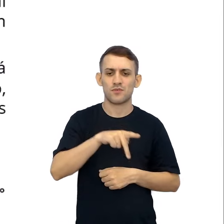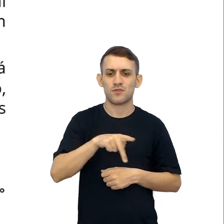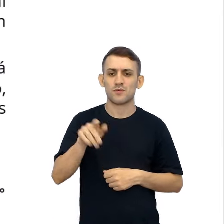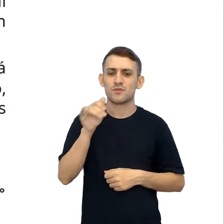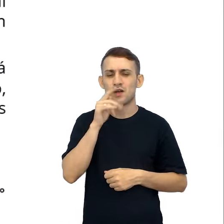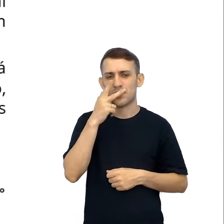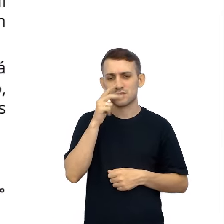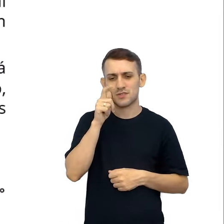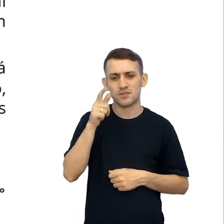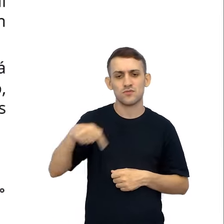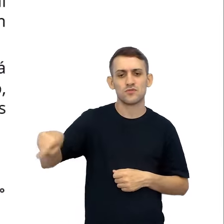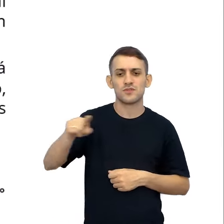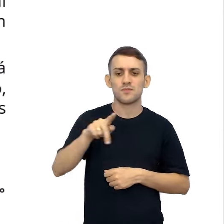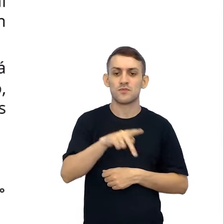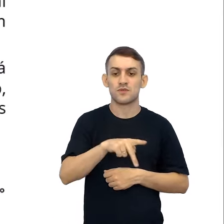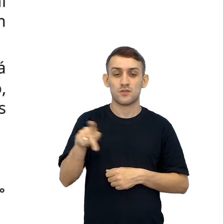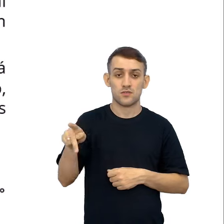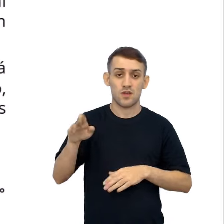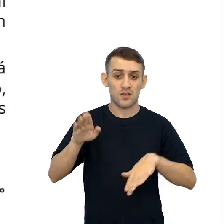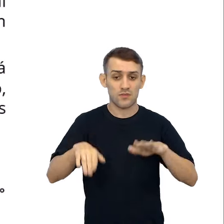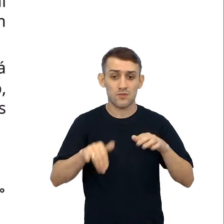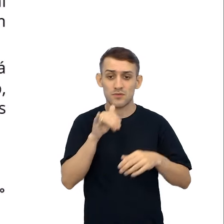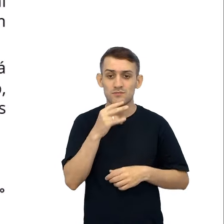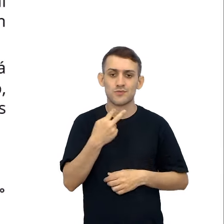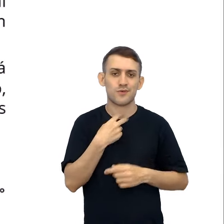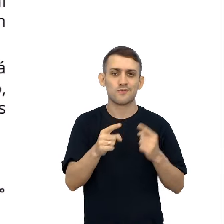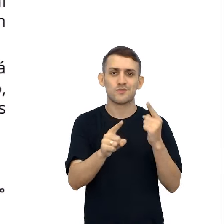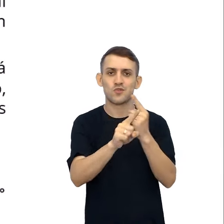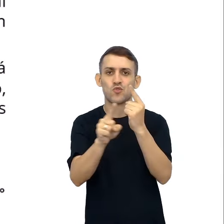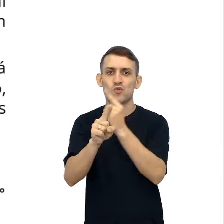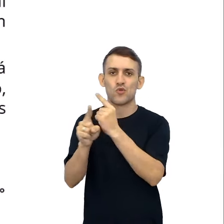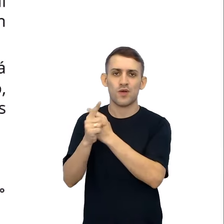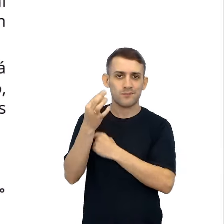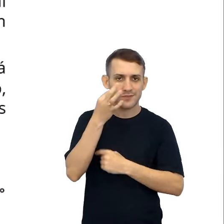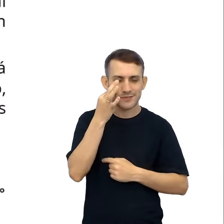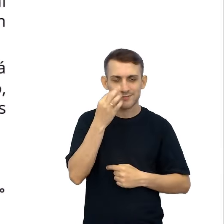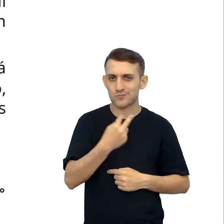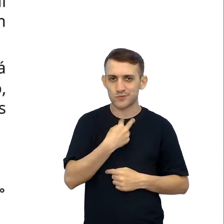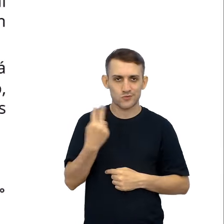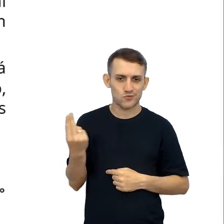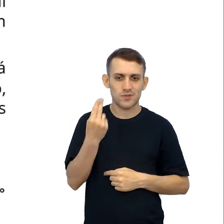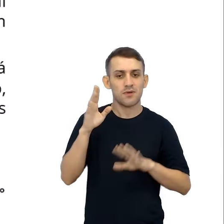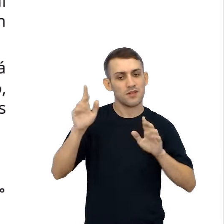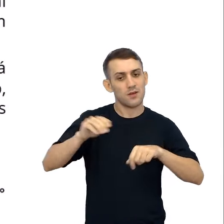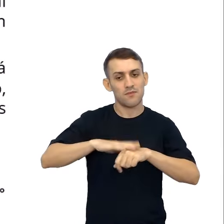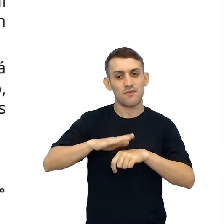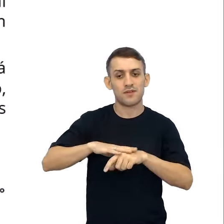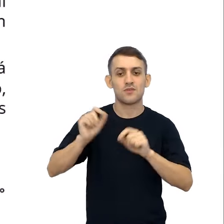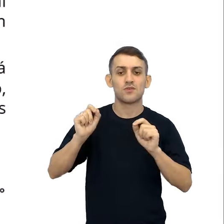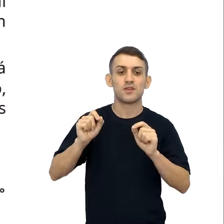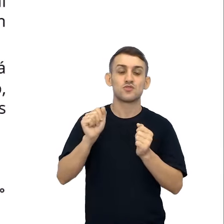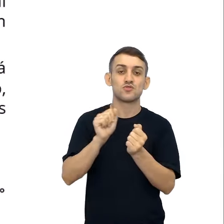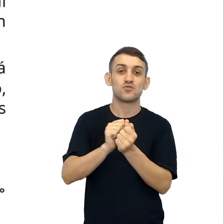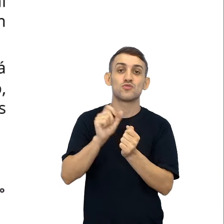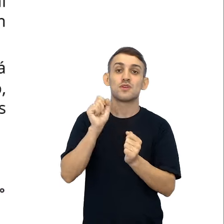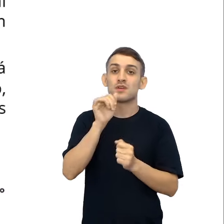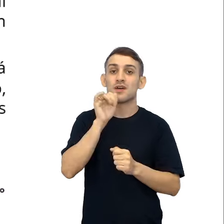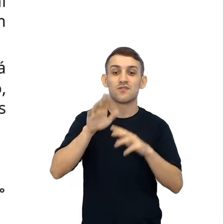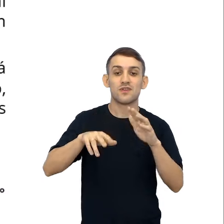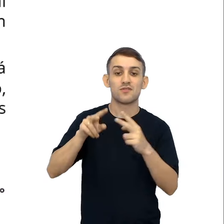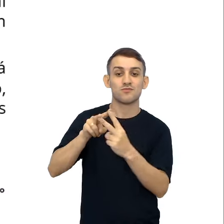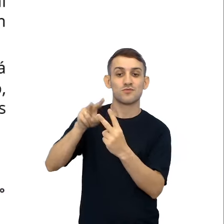interessante que os professores, mesmo não podendo se encontrar presencialmente, possam fazer assim como nós fizemos, tudo mesmo